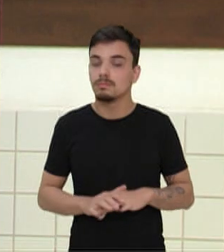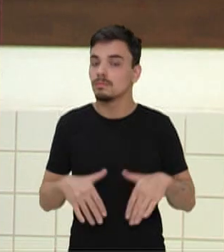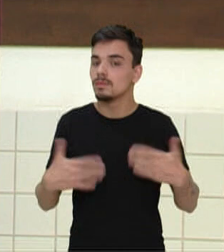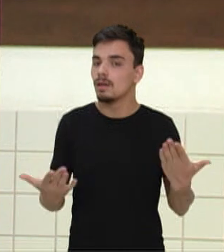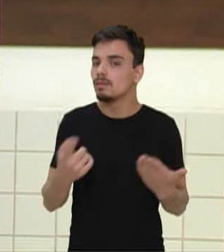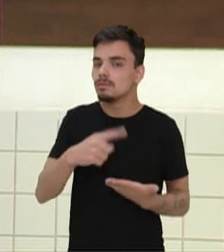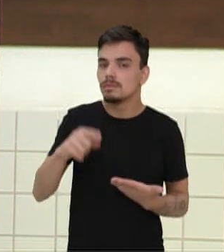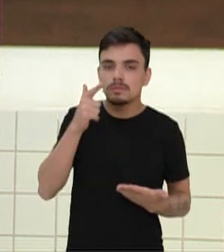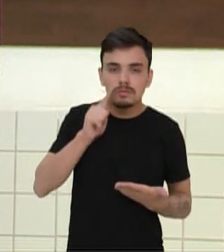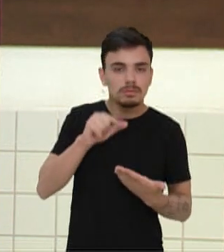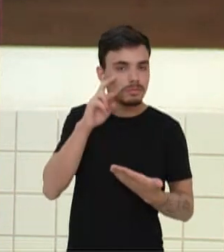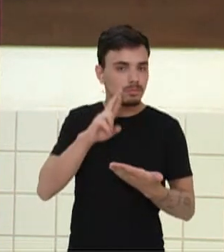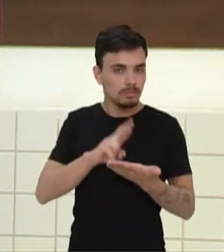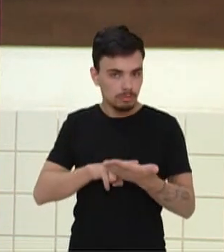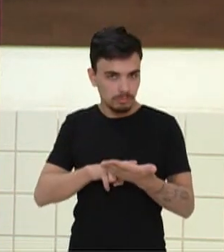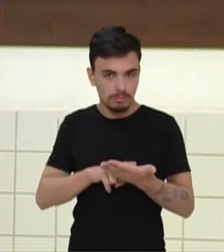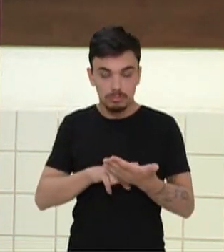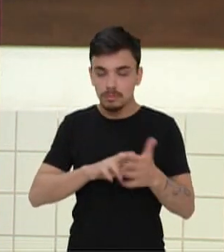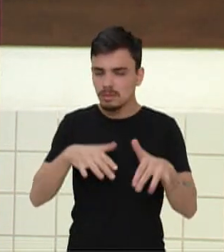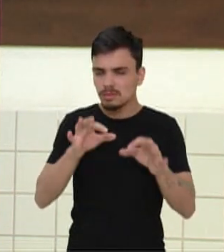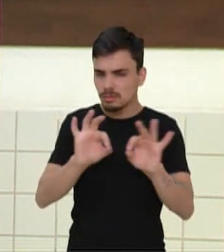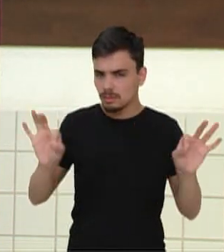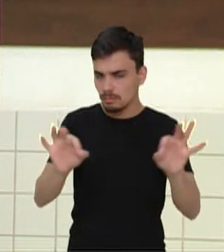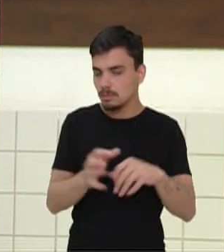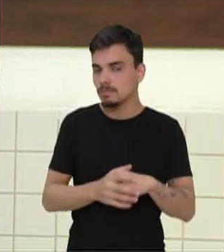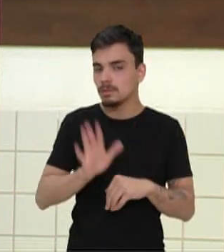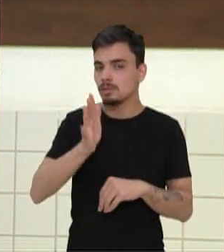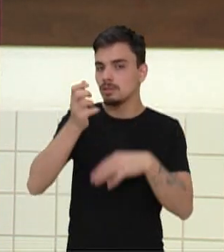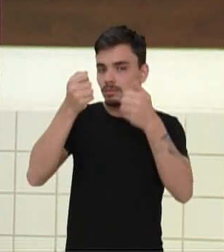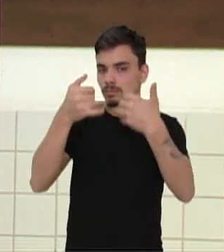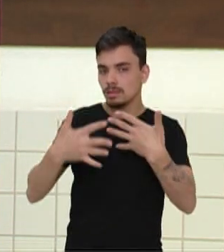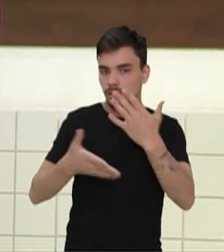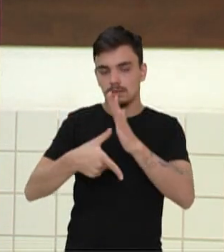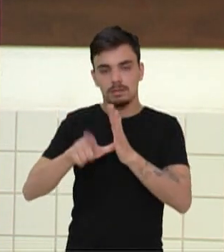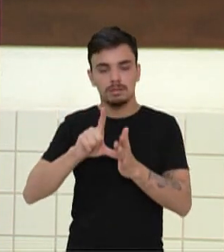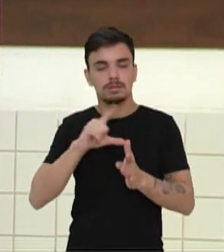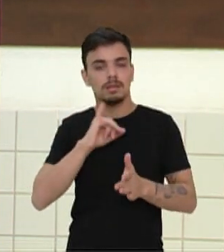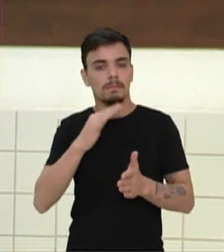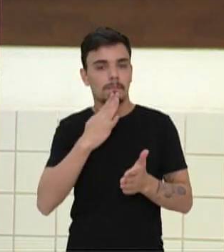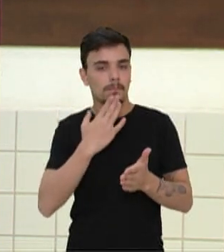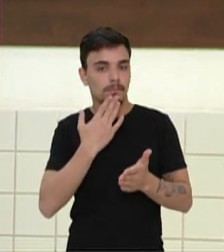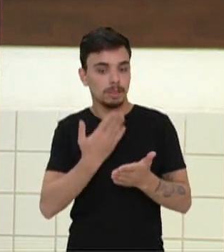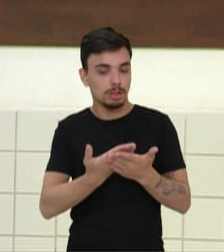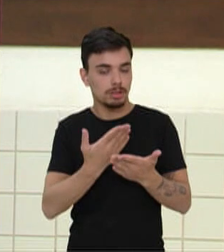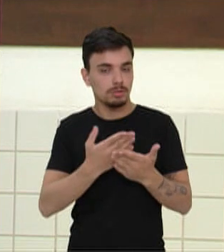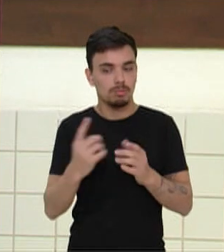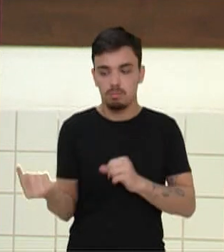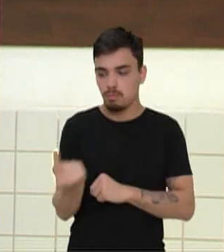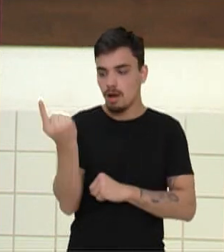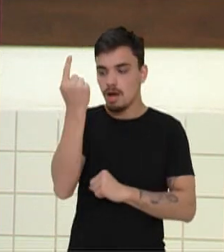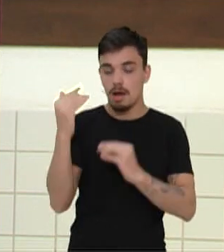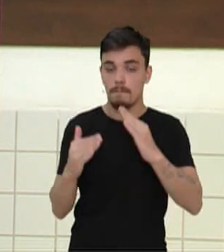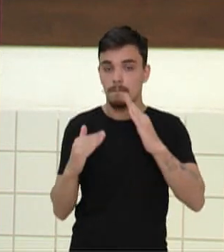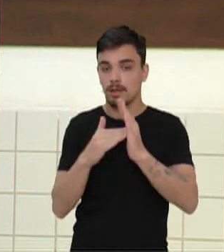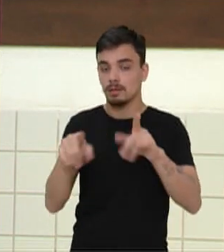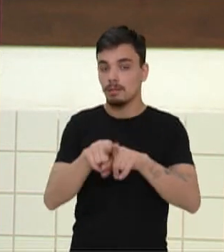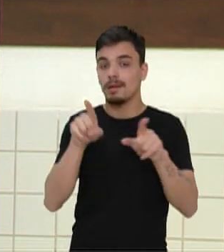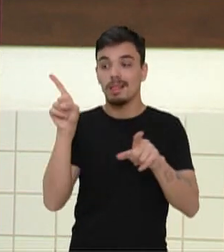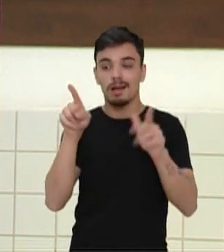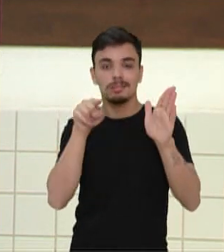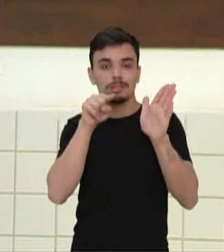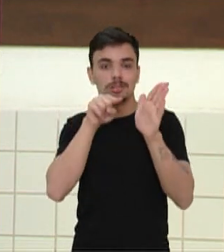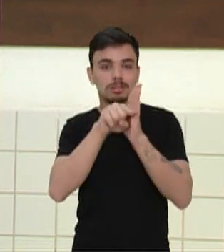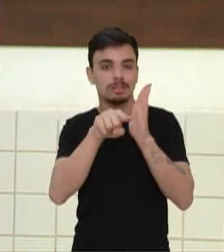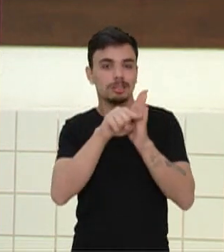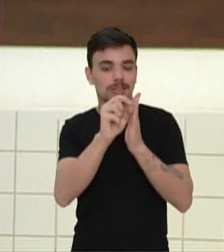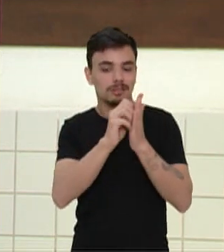E aí, pessoal, conseguiram resolver? Simplesinho, né? Como eu disse para vocês, se ele está pedindo a altura máxima e lá no exercício está dizendo que y